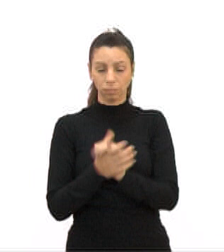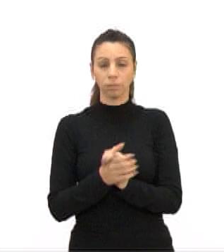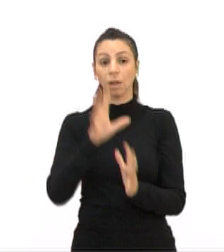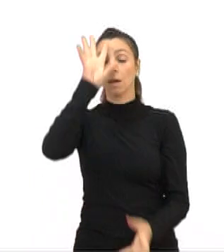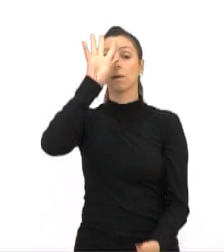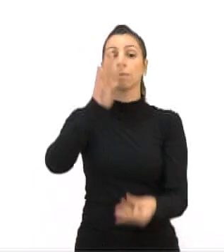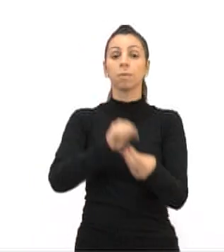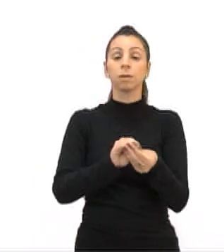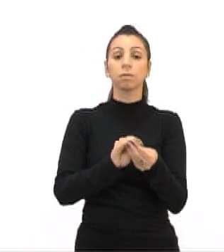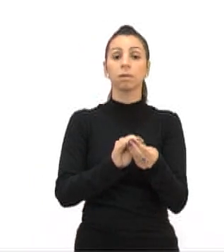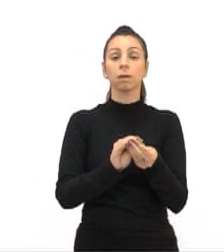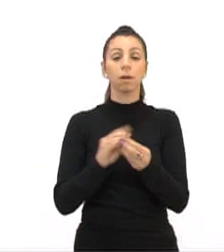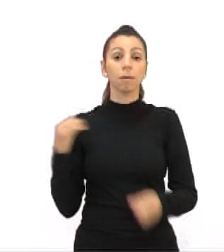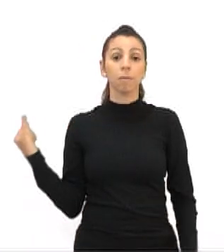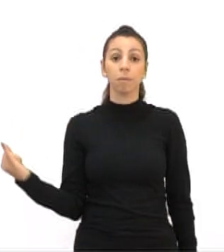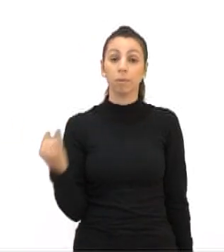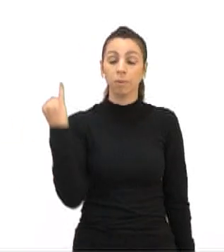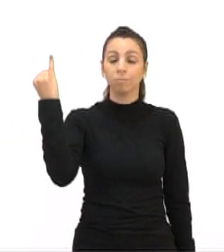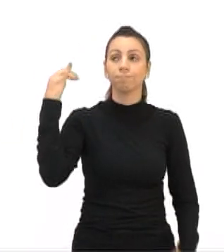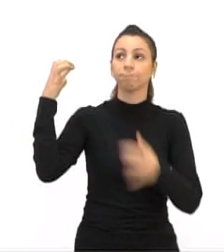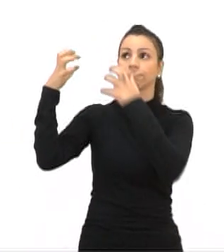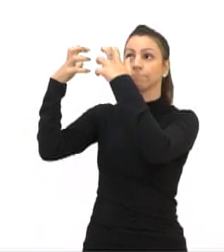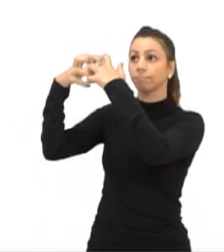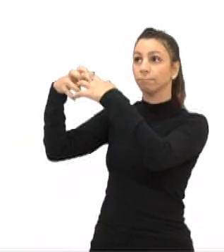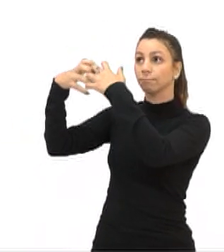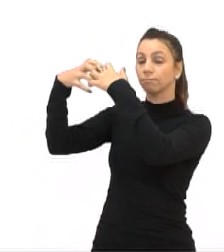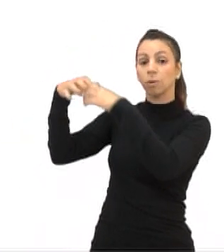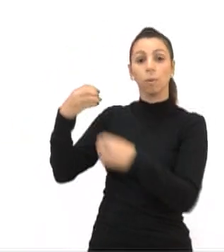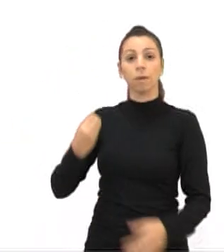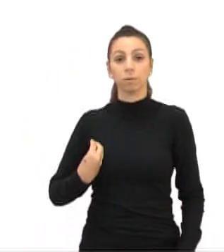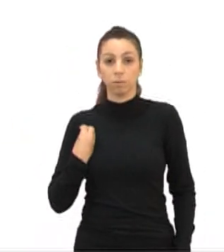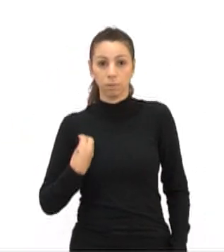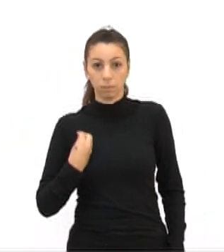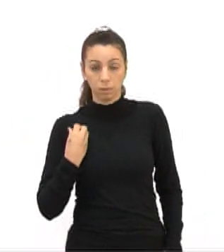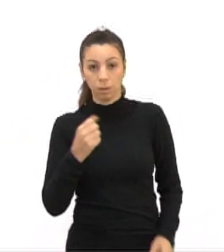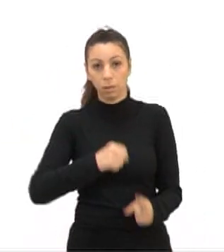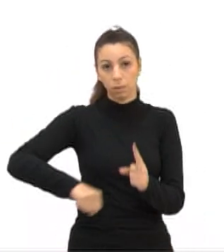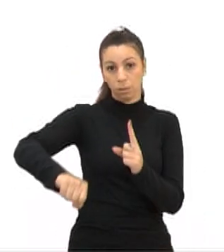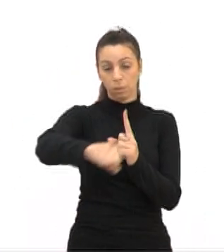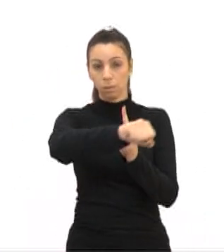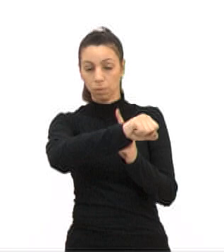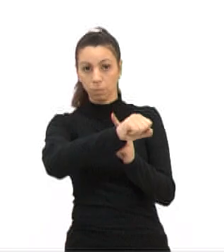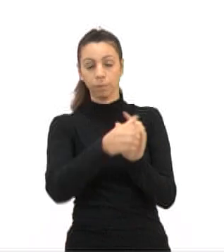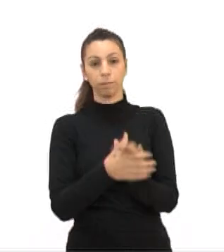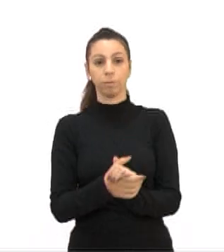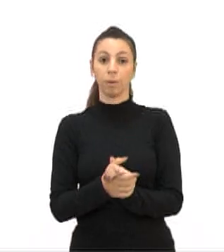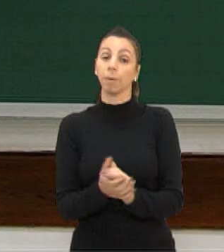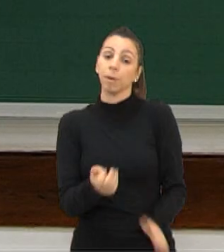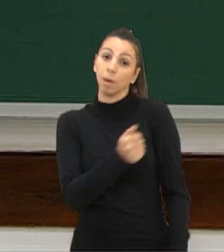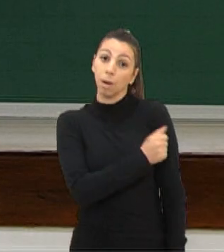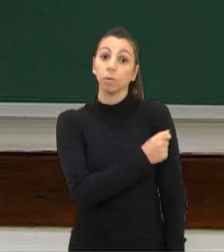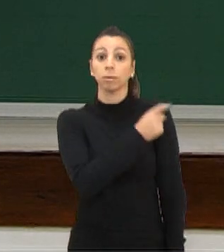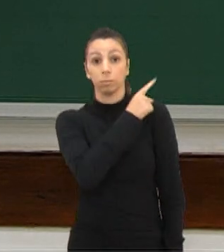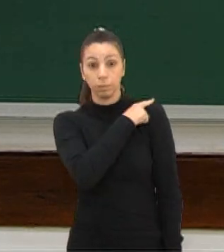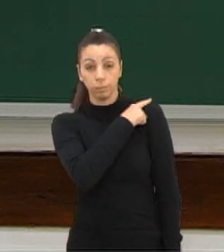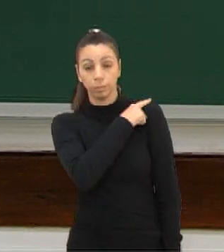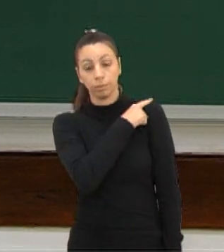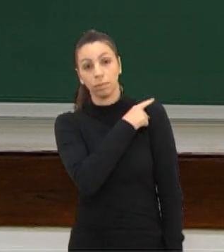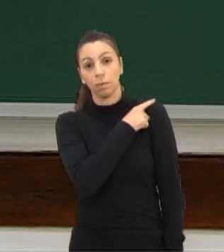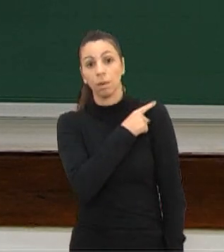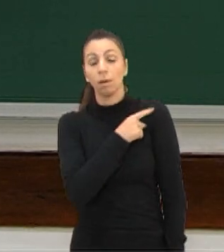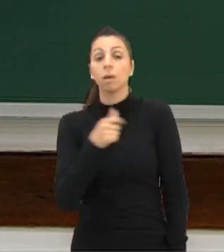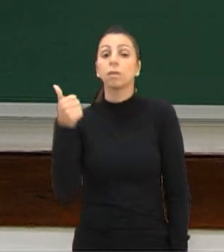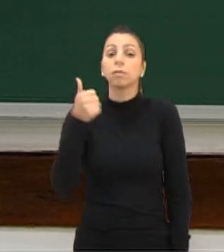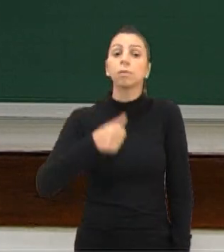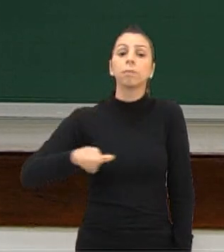desses temas é muito importante para a reflexão sobre a vida em sociedade. Alunos do primeiro ano, então, nesse primeiro trimestre, né,